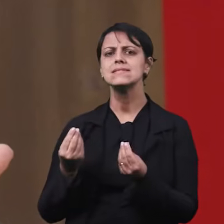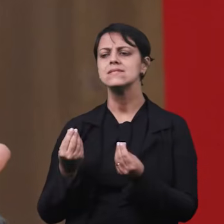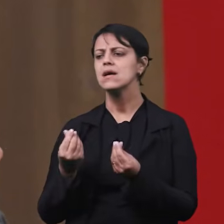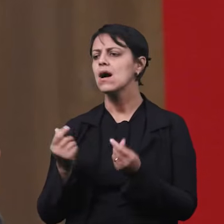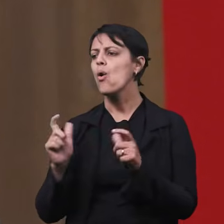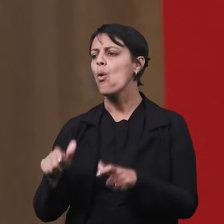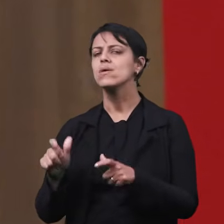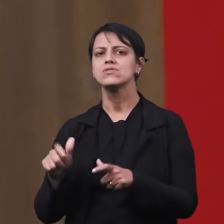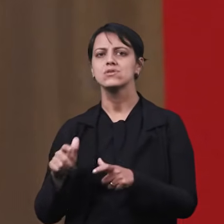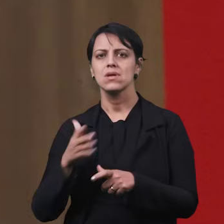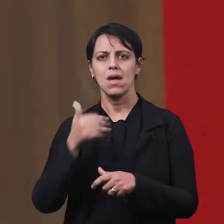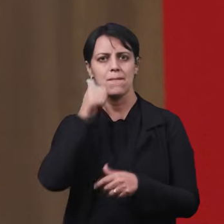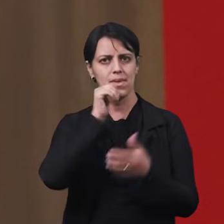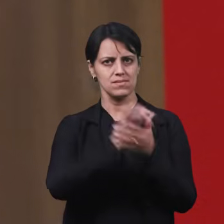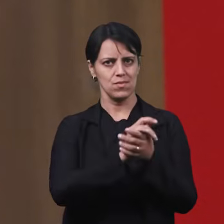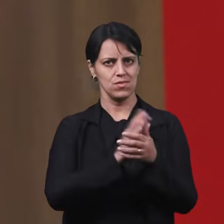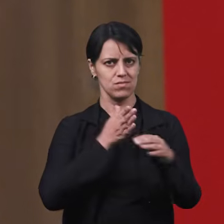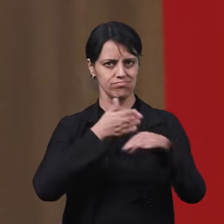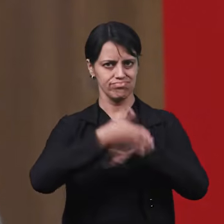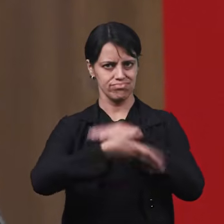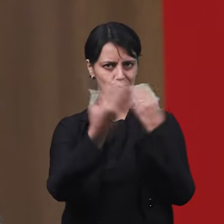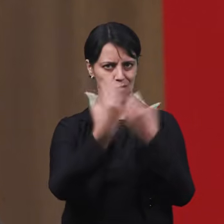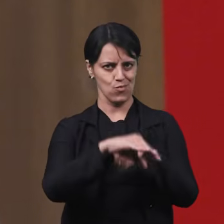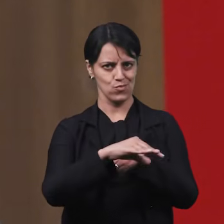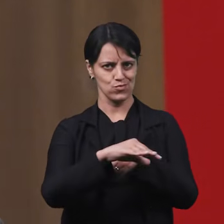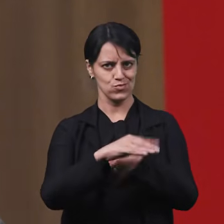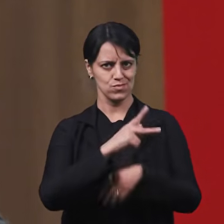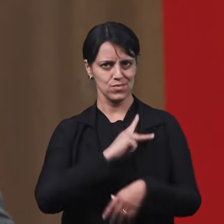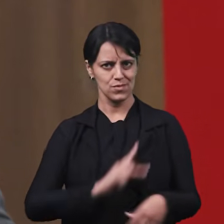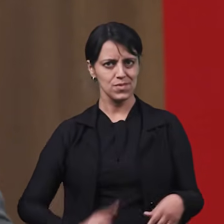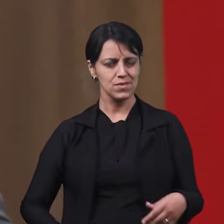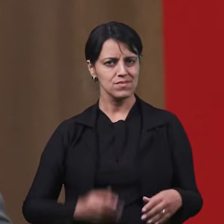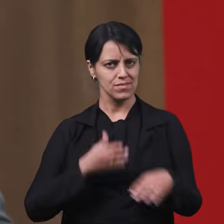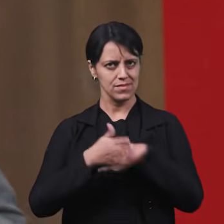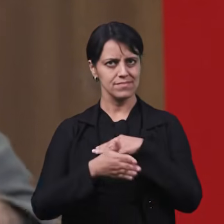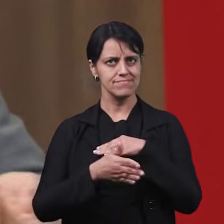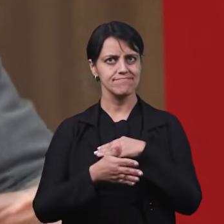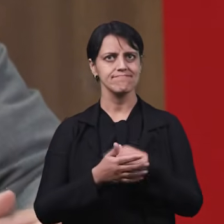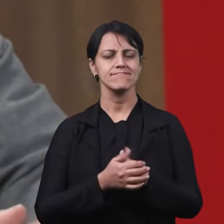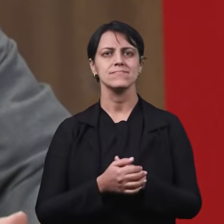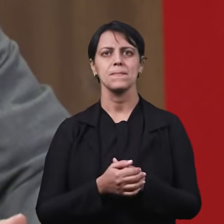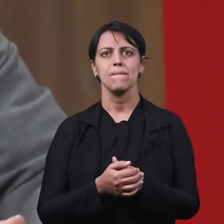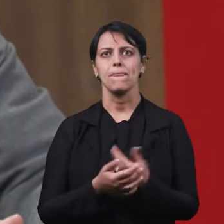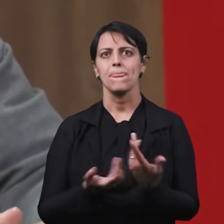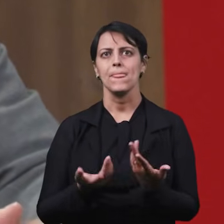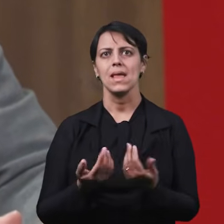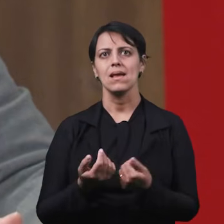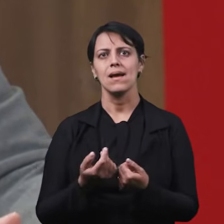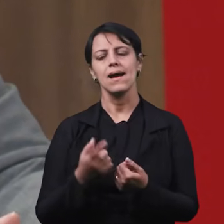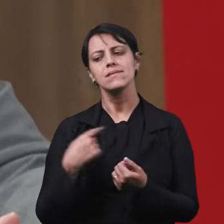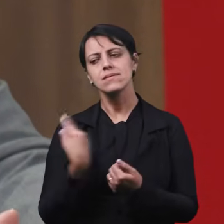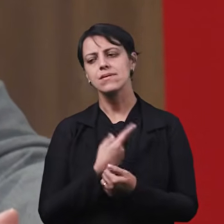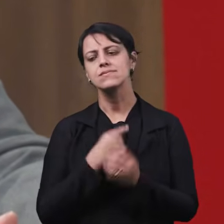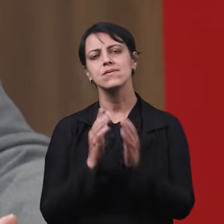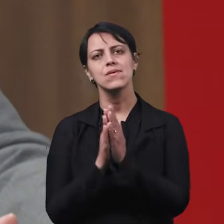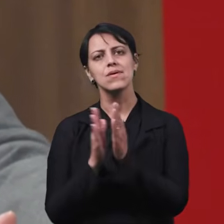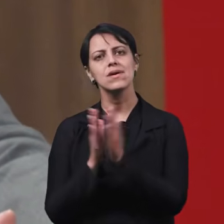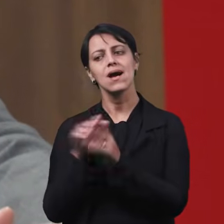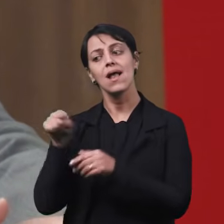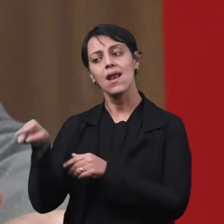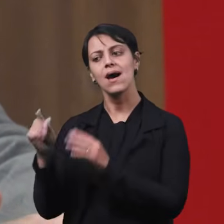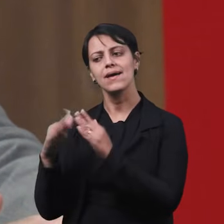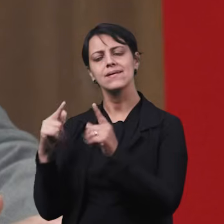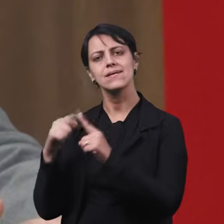esposa passou num concurso público. Então, a gente teve sempre o cuidado, assim, eu vou buscar ajuda, então nós fomos orar num grupo